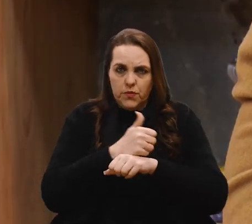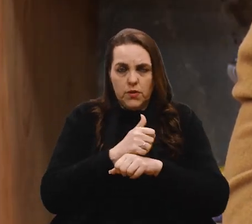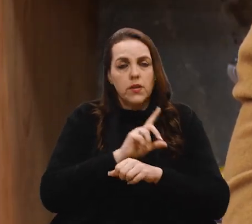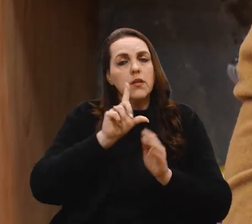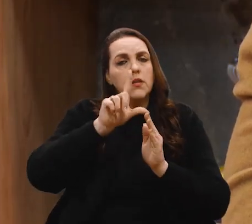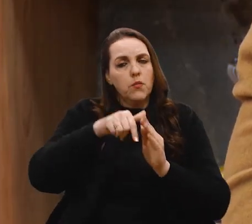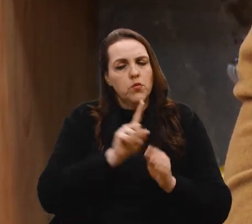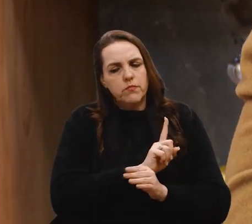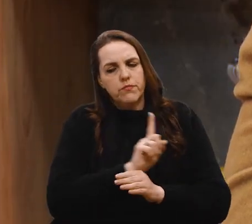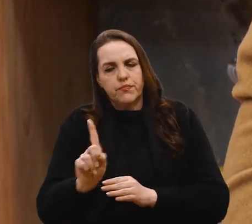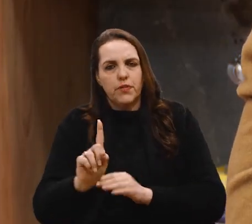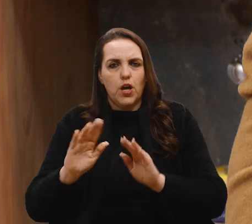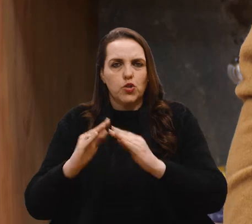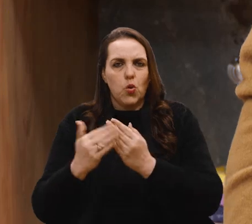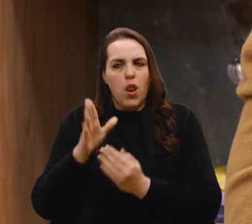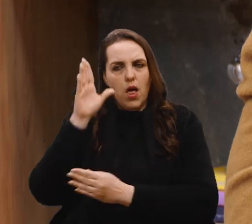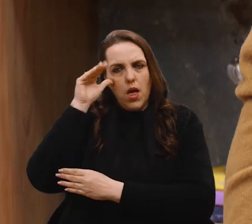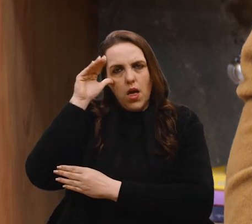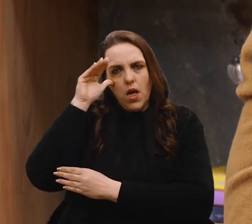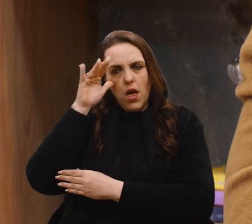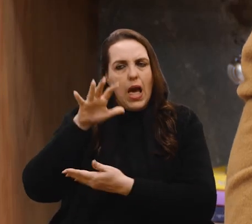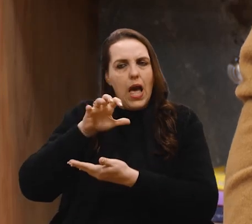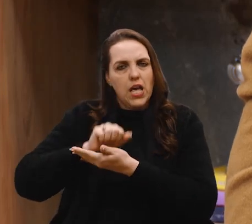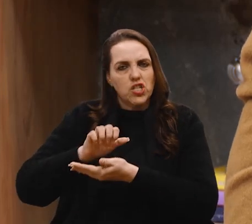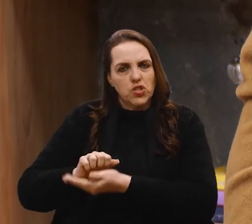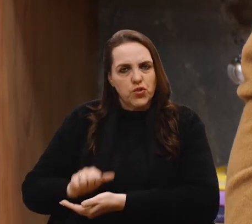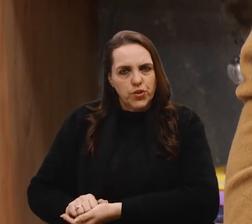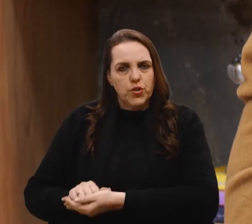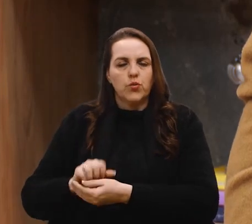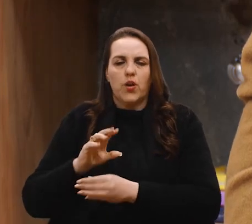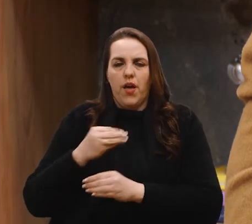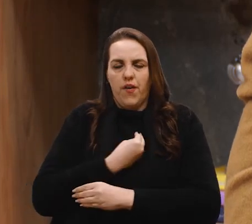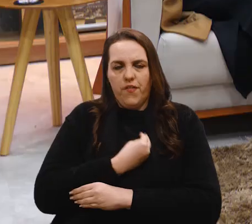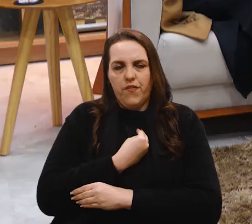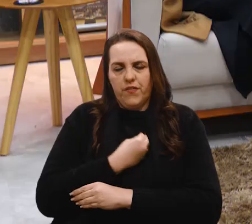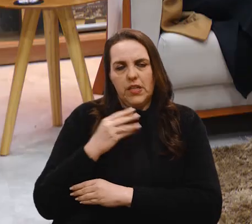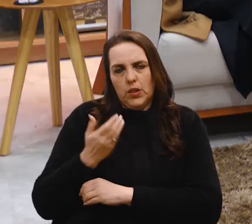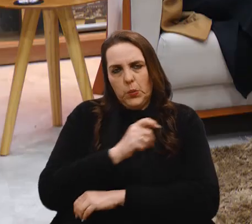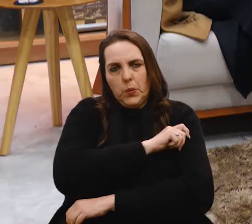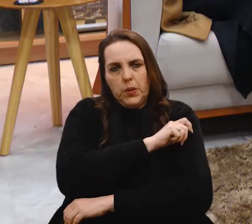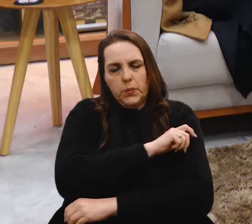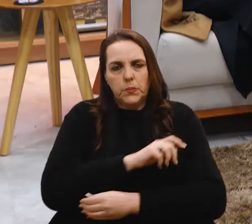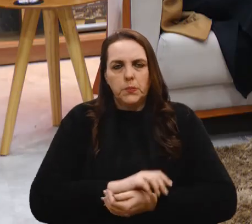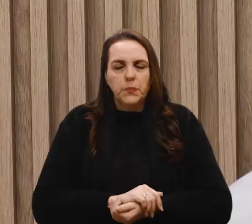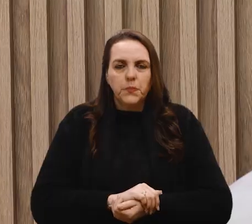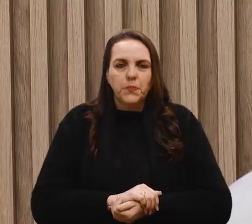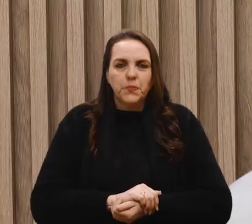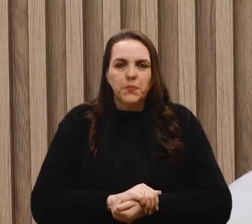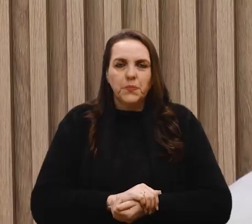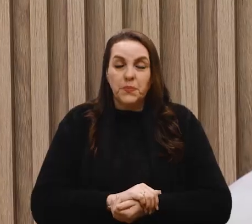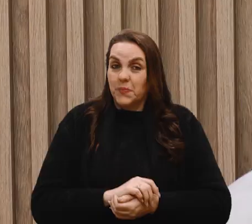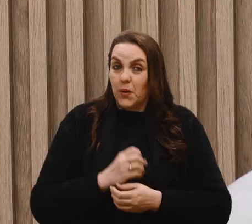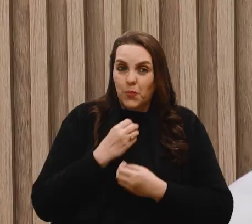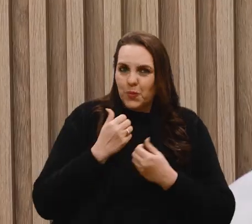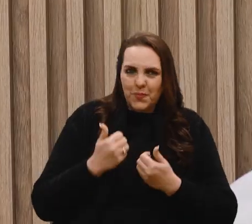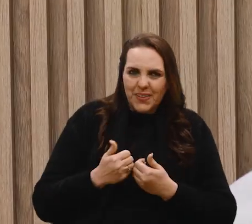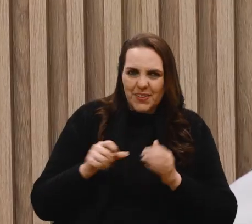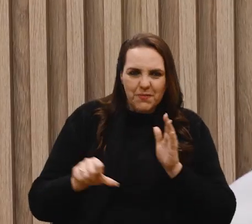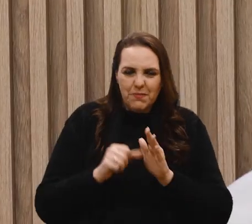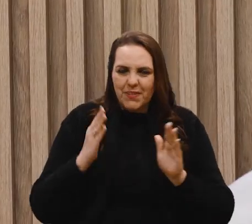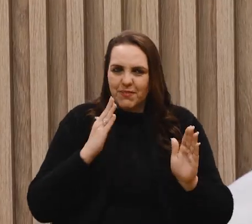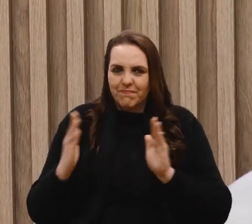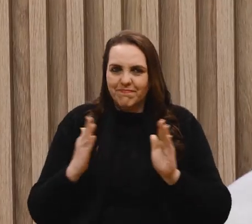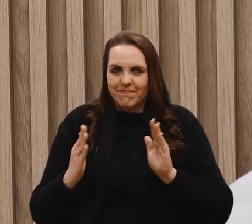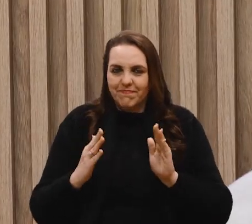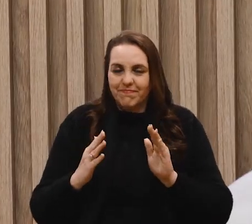escola observar, e sim, daí fica tudo registrado na vida escolar desse estudante. Muito bem. Primeiro bloco da Roda de Saberes